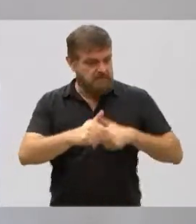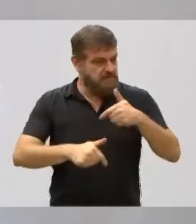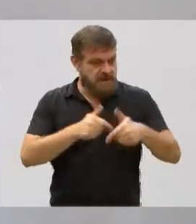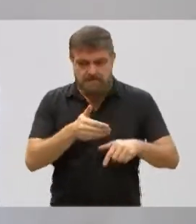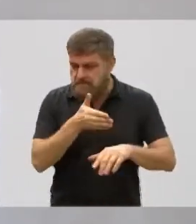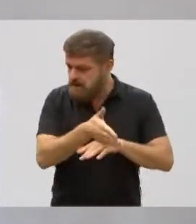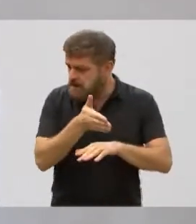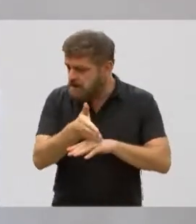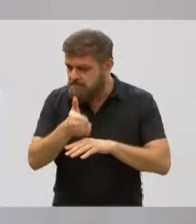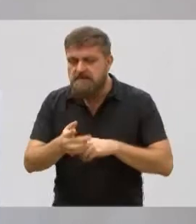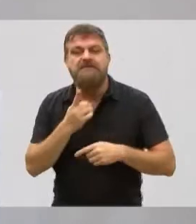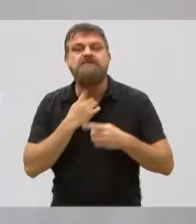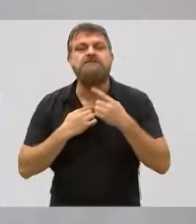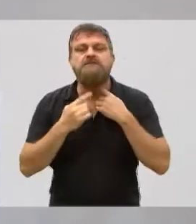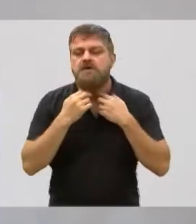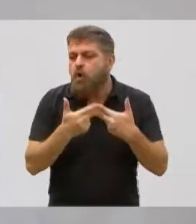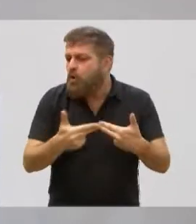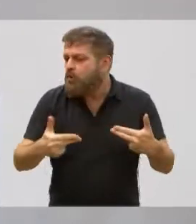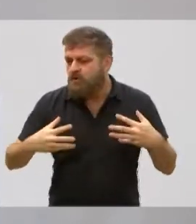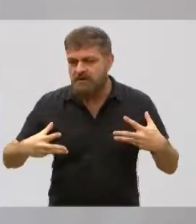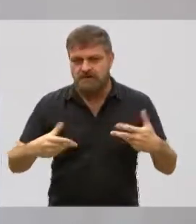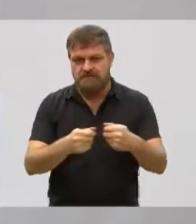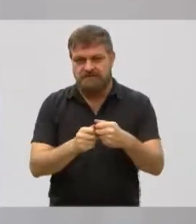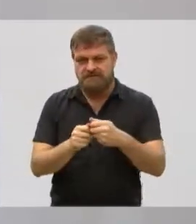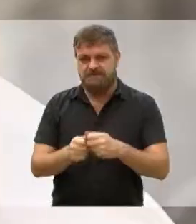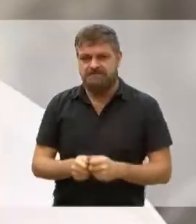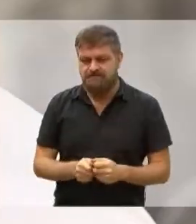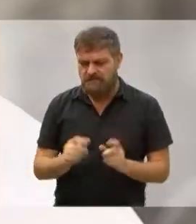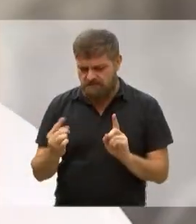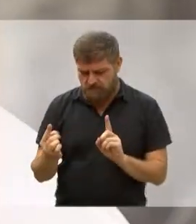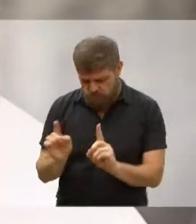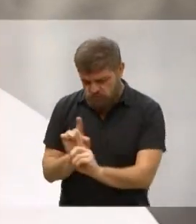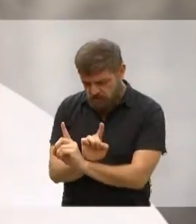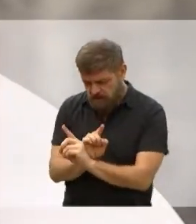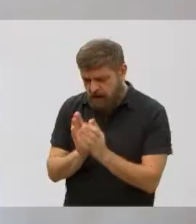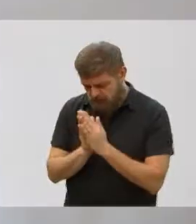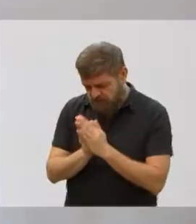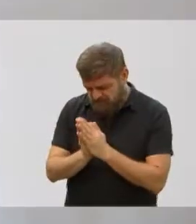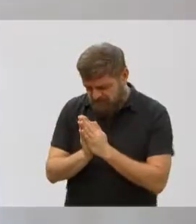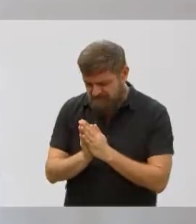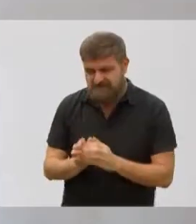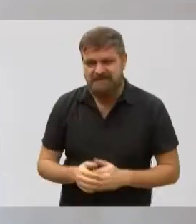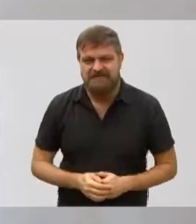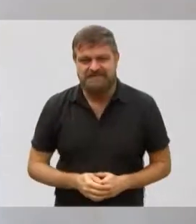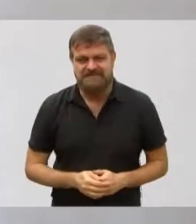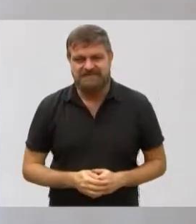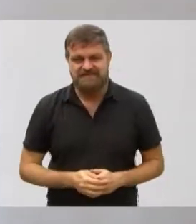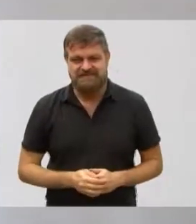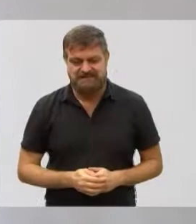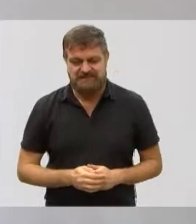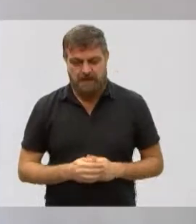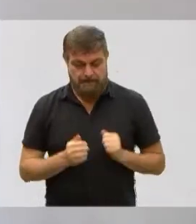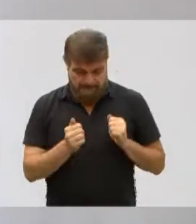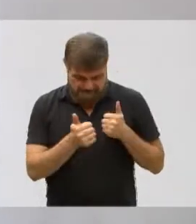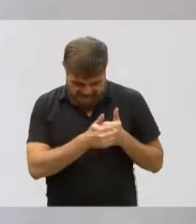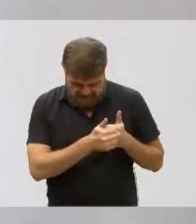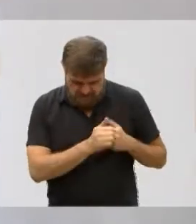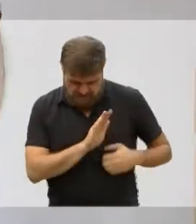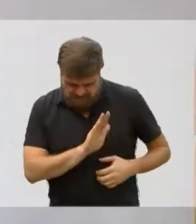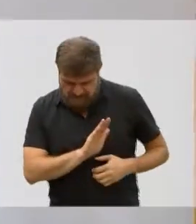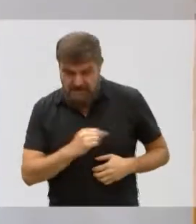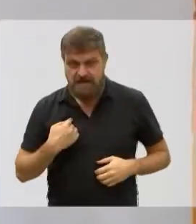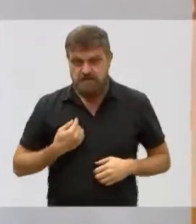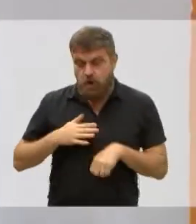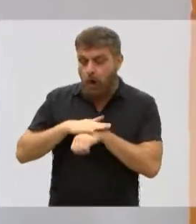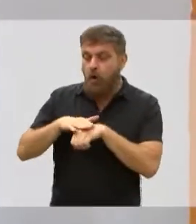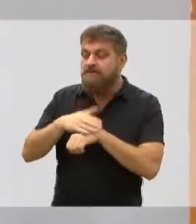as coisas que ele tem vontade. E é para você que eu pergunto, Rafa, vamos trocar de lugar aqui só um pouquinho comigo? Isso, fica do meu lado de cá, porque